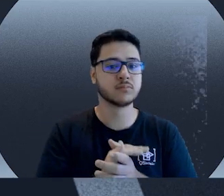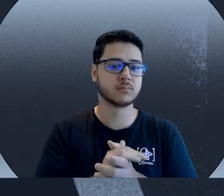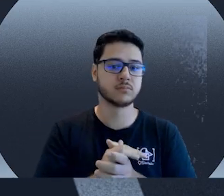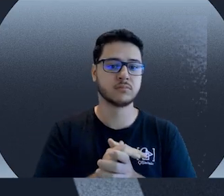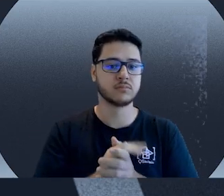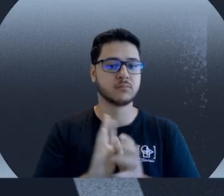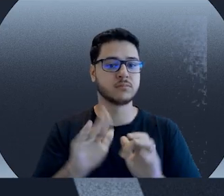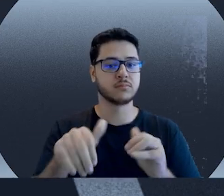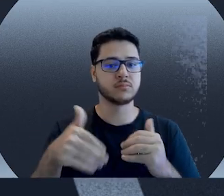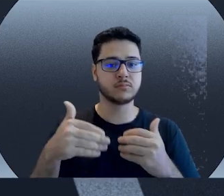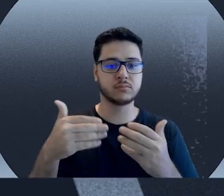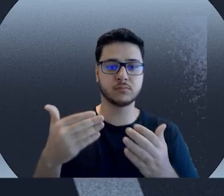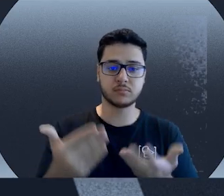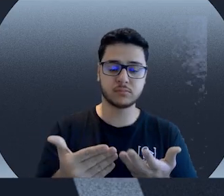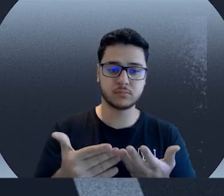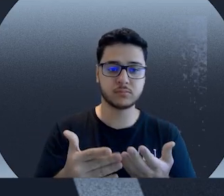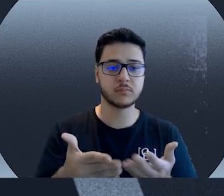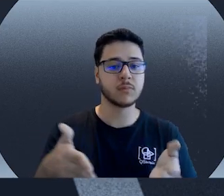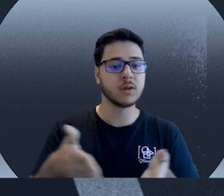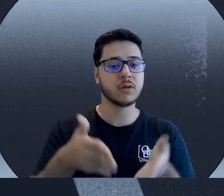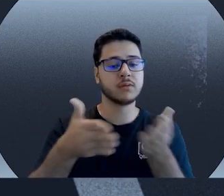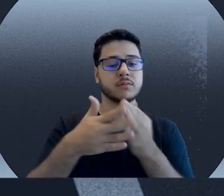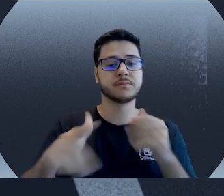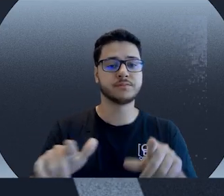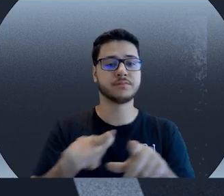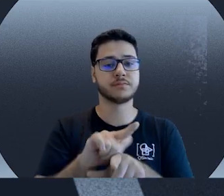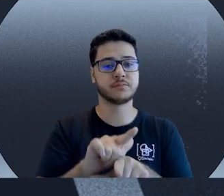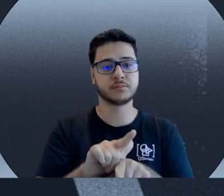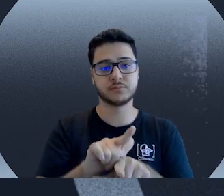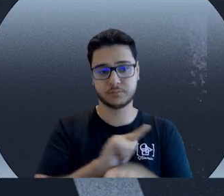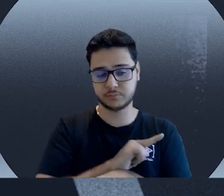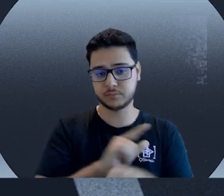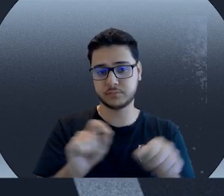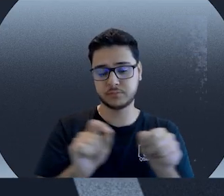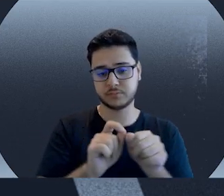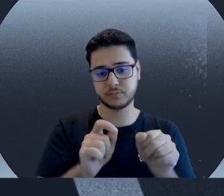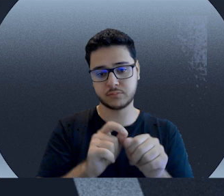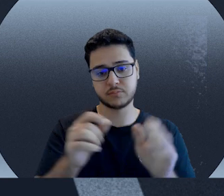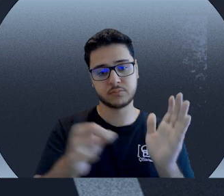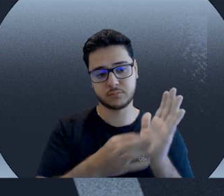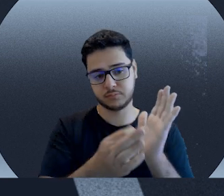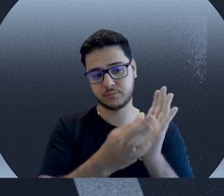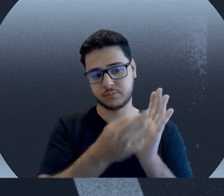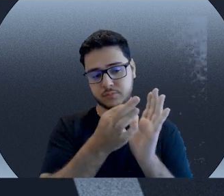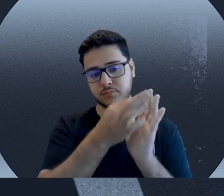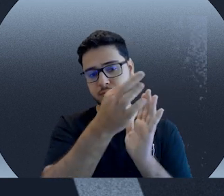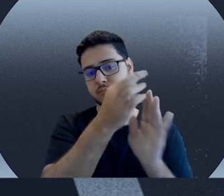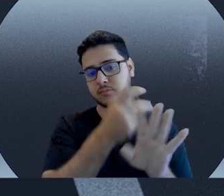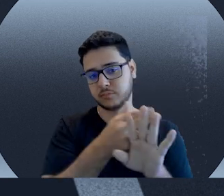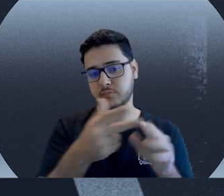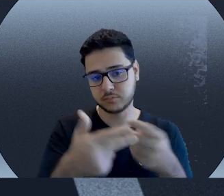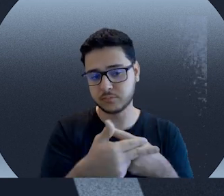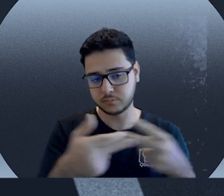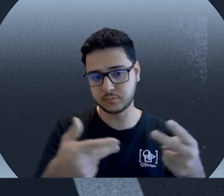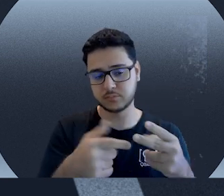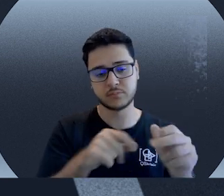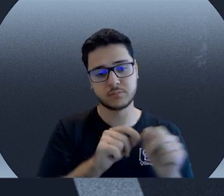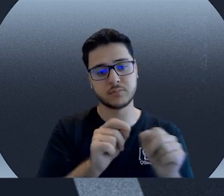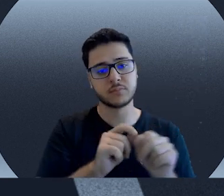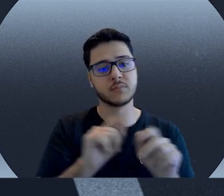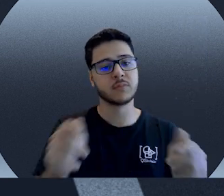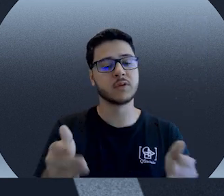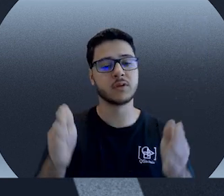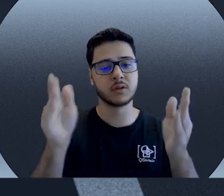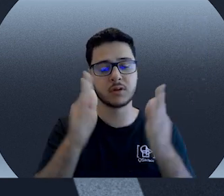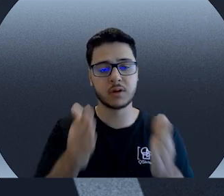retornáveis. Essas garrafas vazias, ele fazia gravações com opiniões políticas e opiniões sociais. E